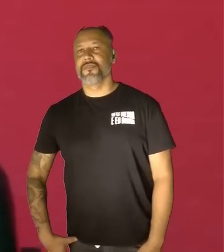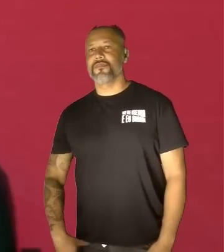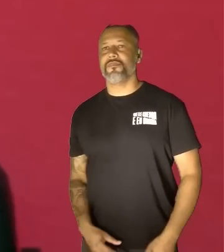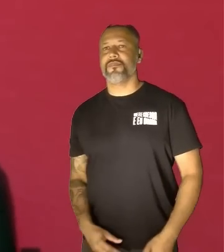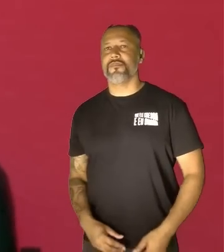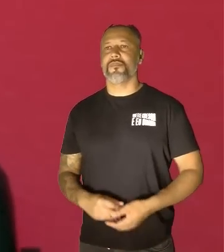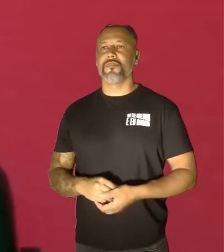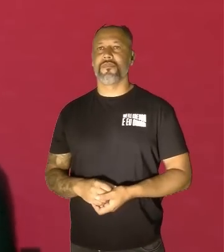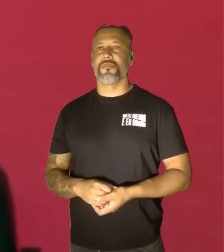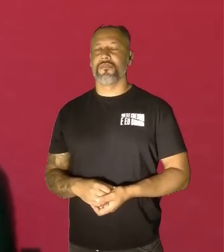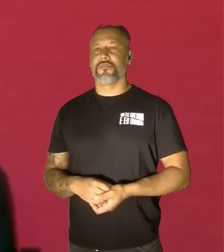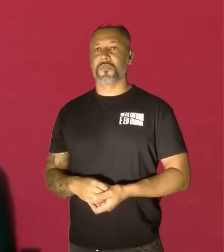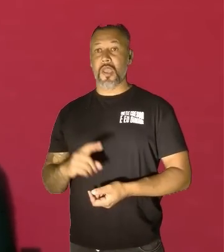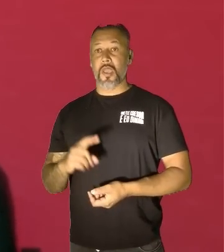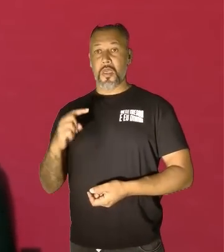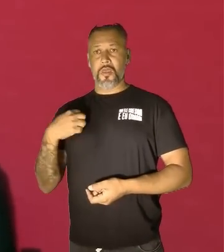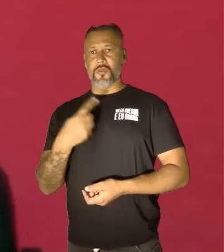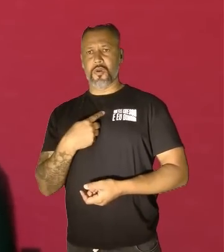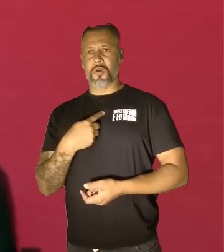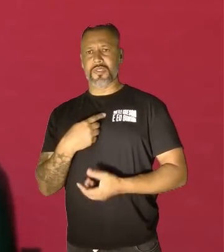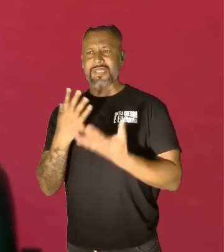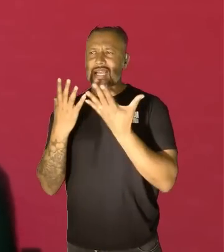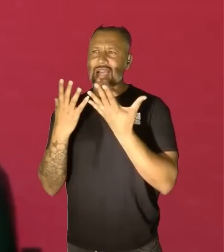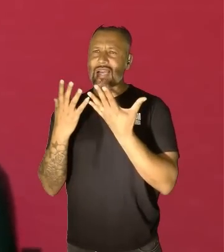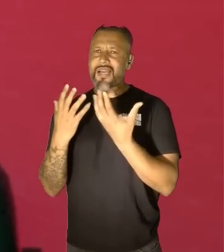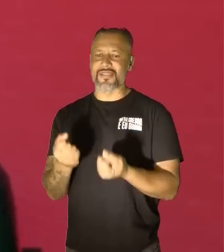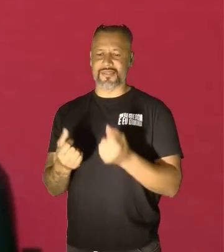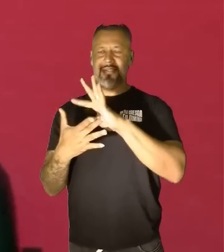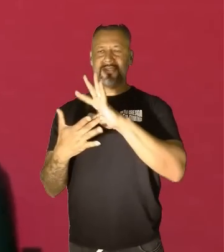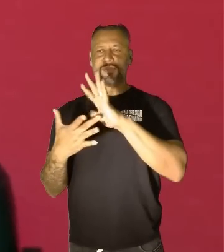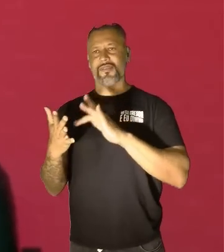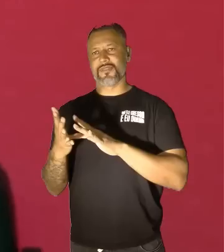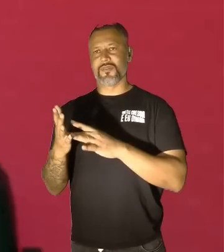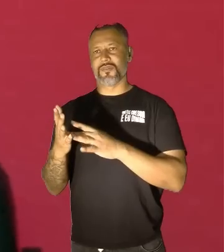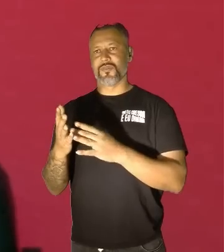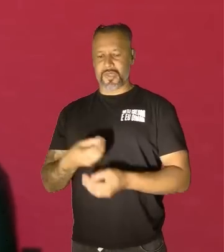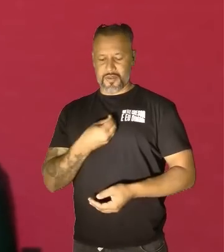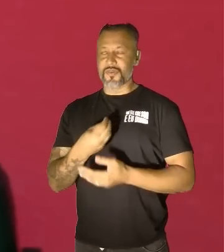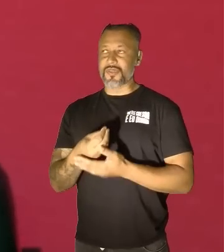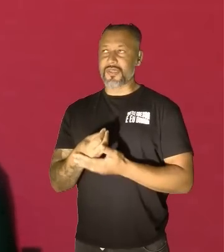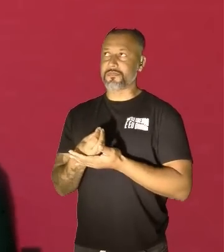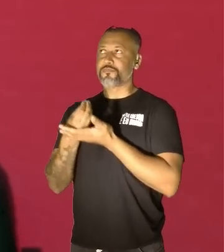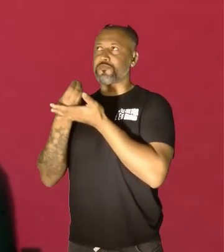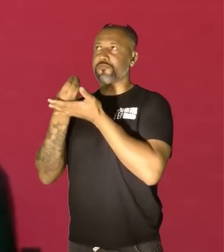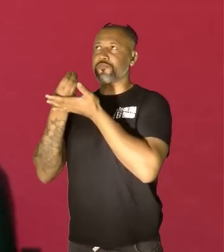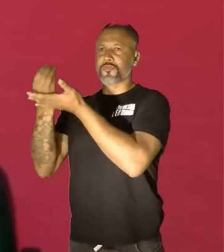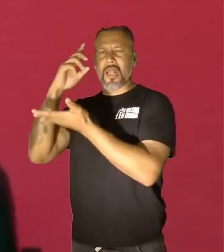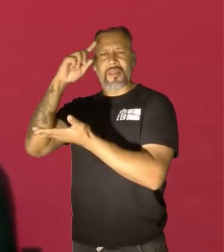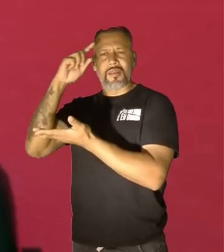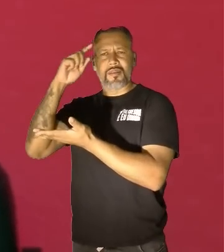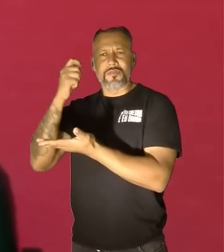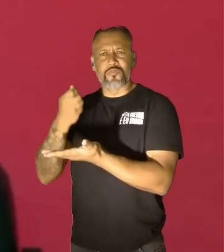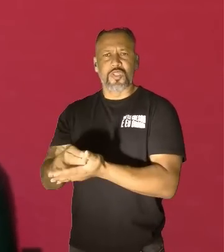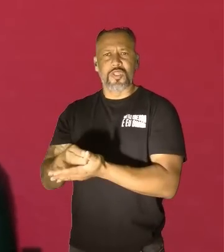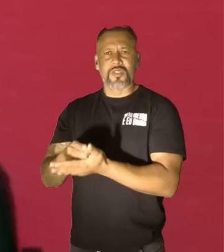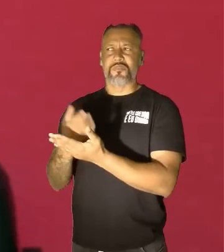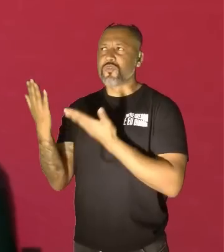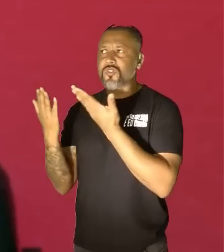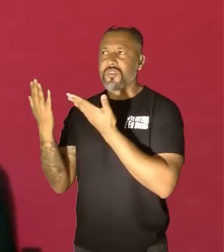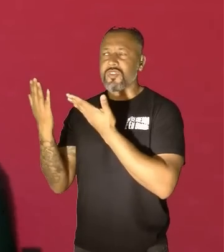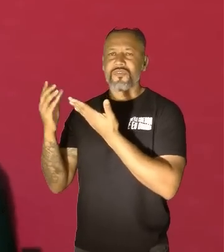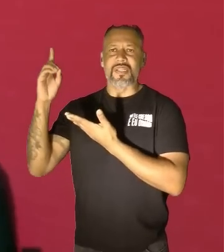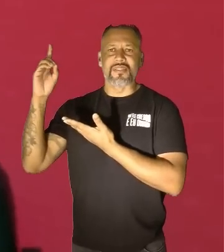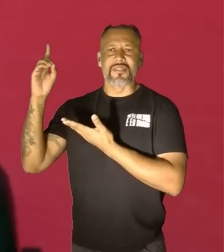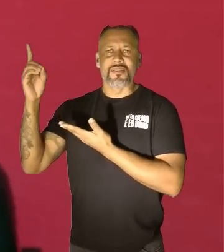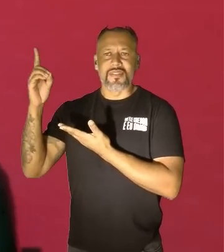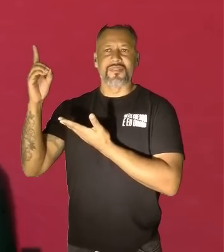parênteses. Quando a gente entra para o reino de Deus, quando a gente entrega a nossa vida a Jesus, quando a gente decide servir a Deus,